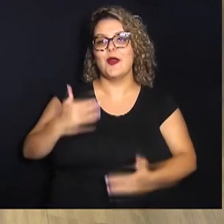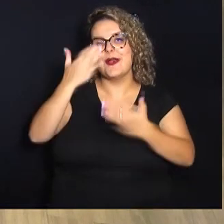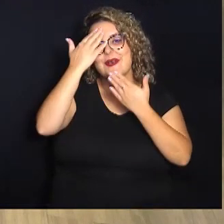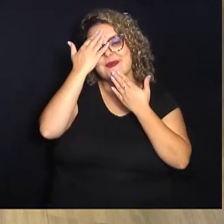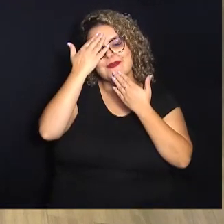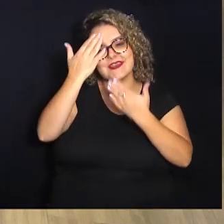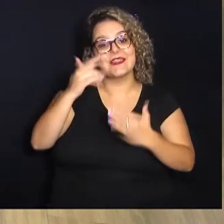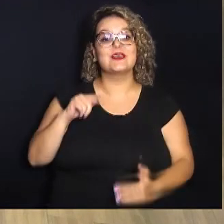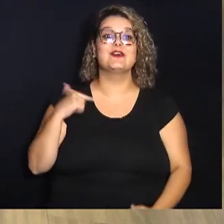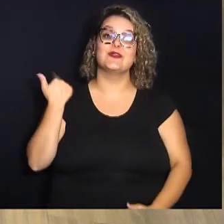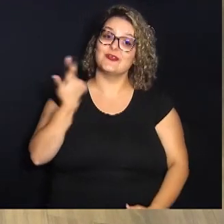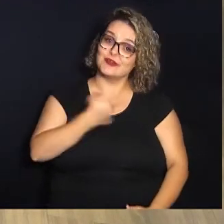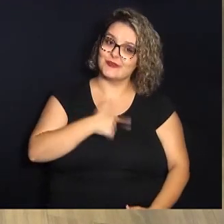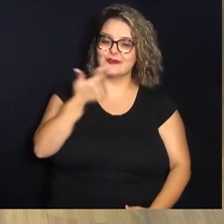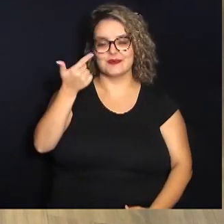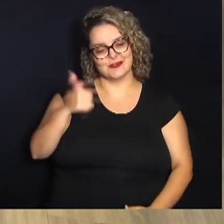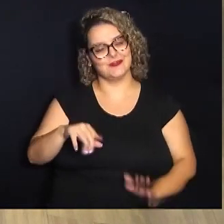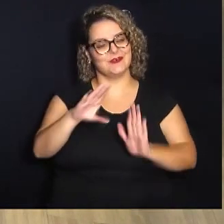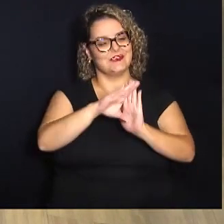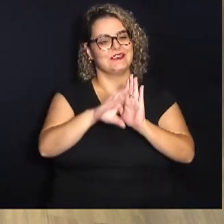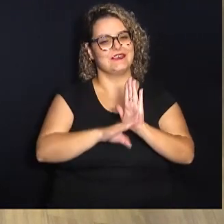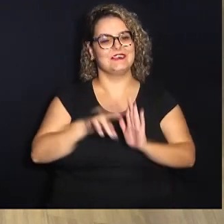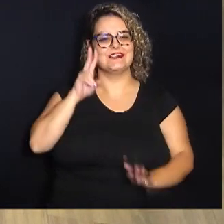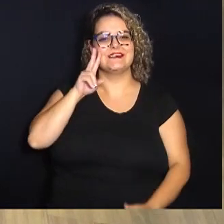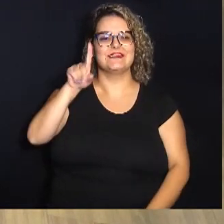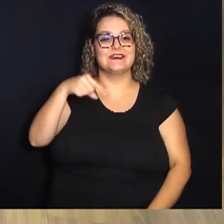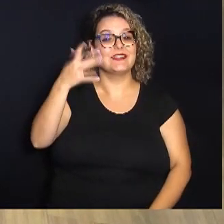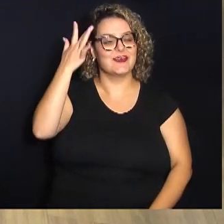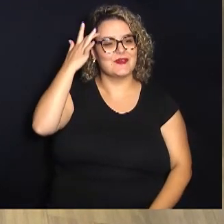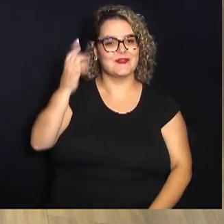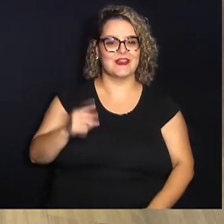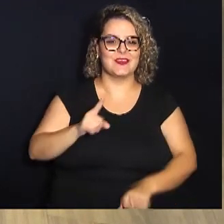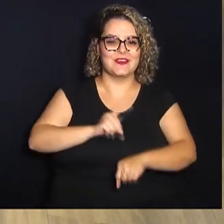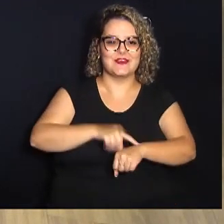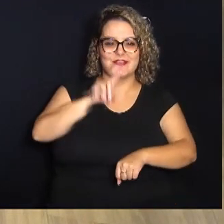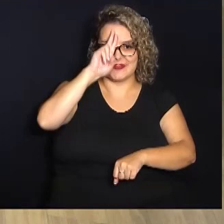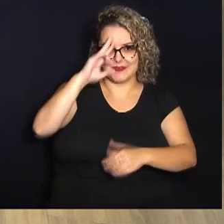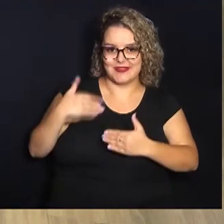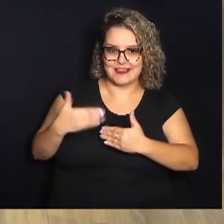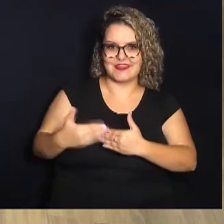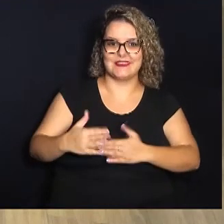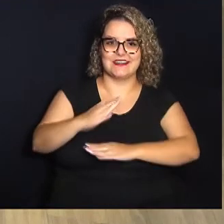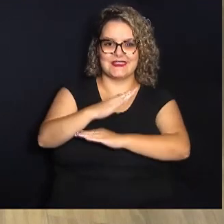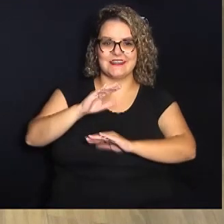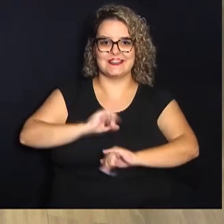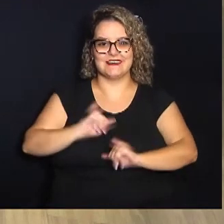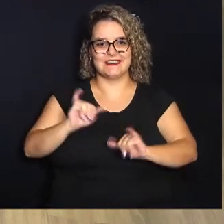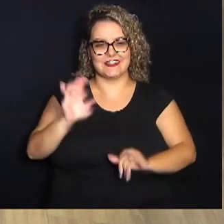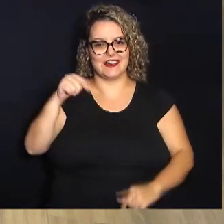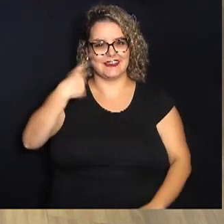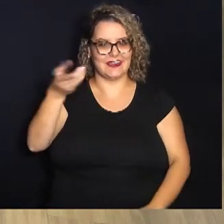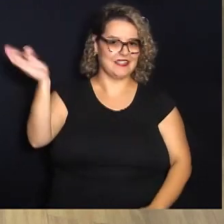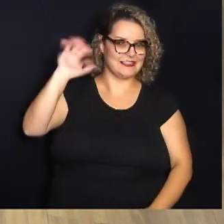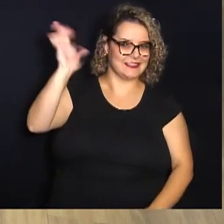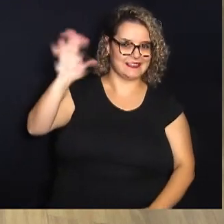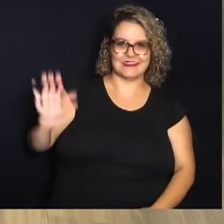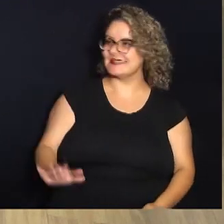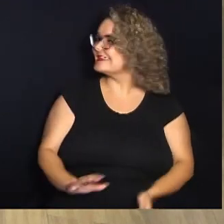obrigado, continue na nossa programação e eu te vejo amanhã a partir do meio-dia no Jornal Câmara Notícia. Até lá, tchau, tchau.